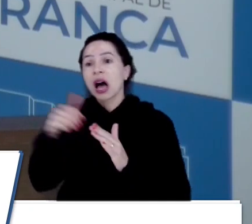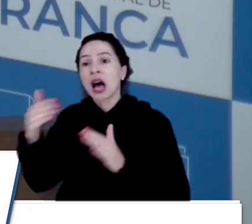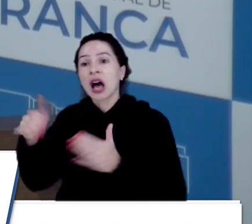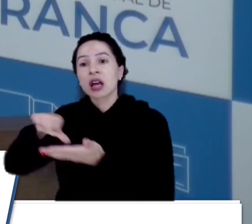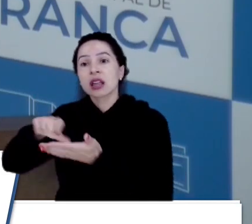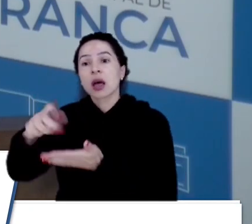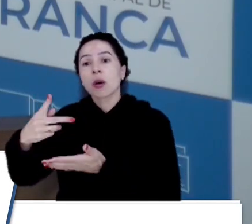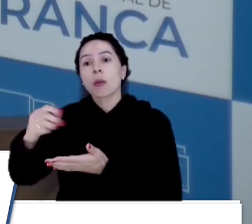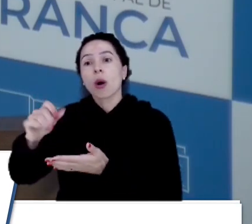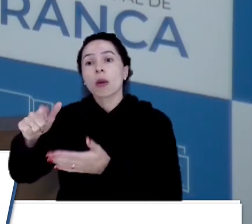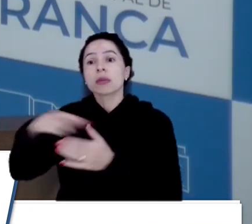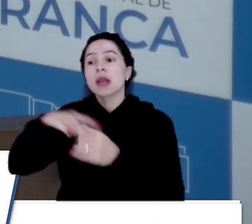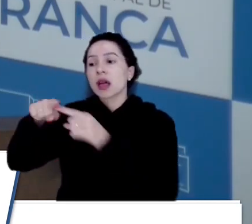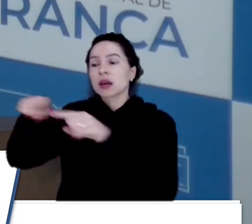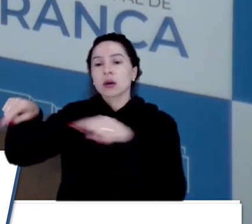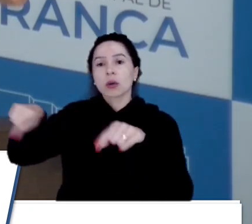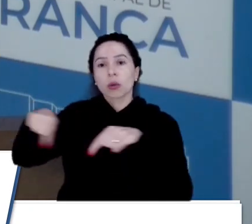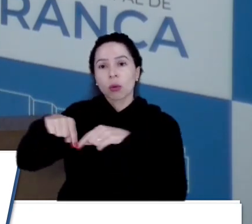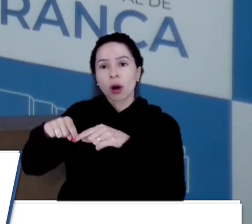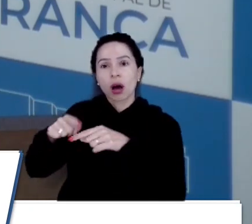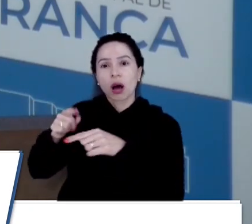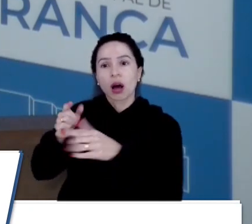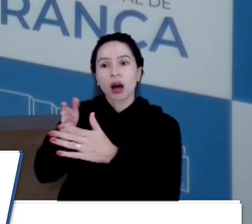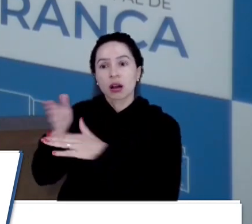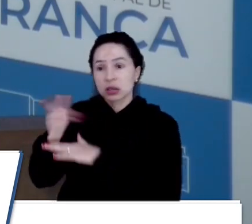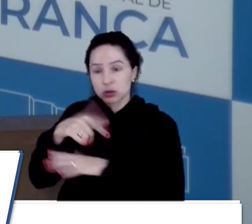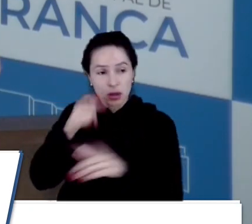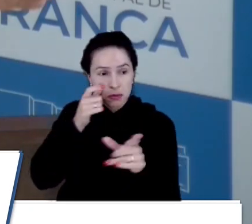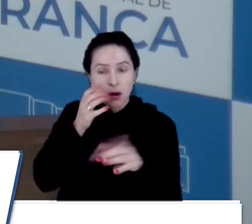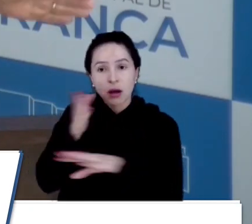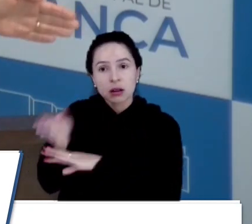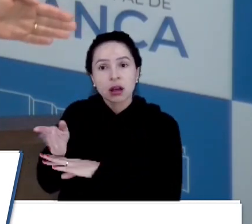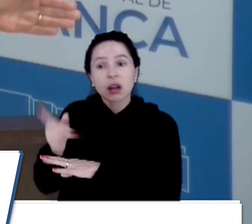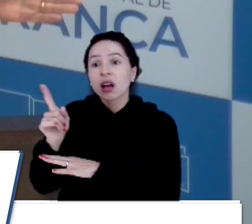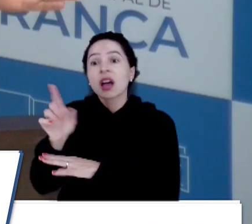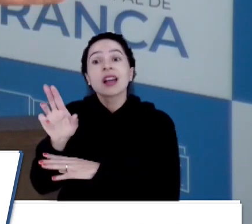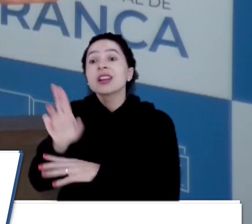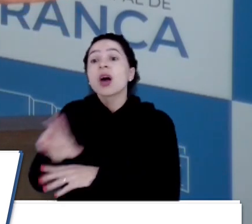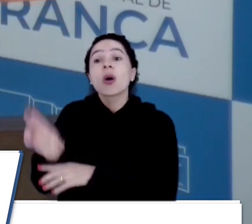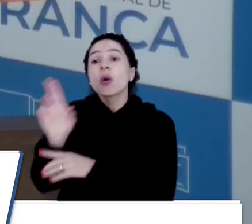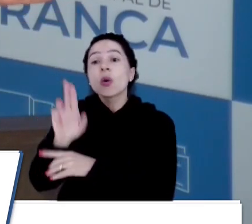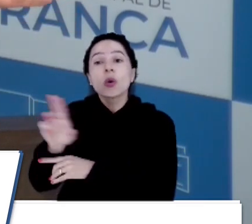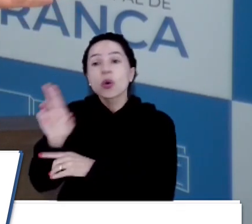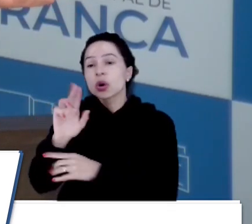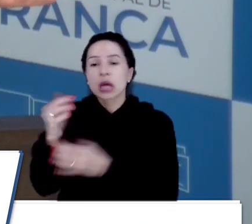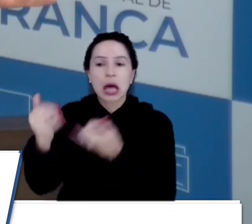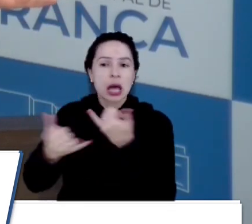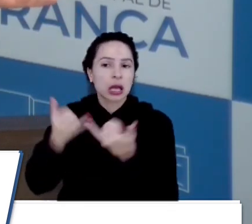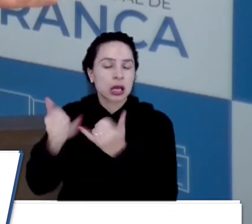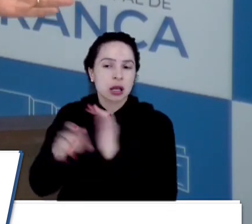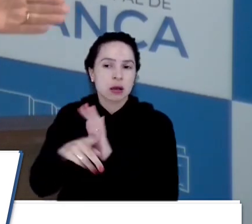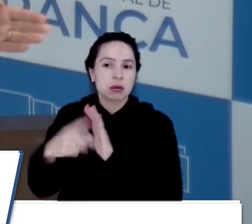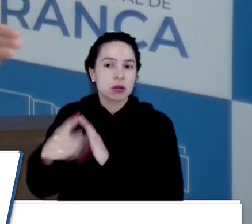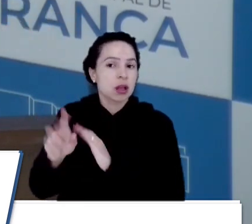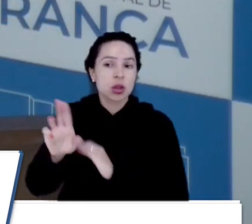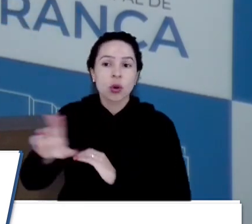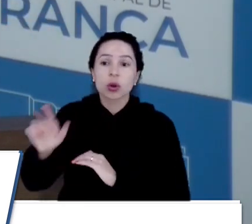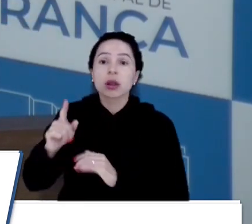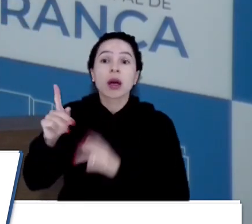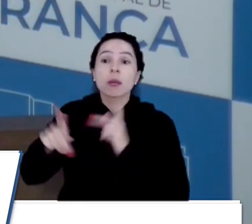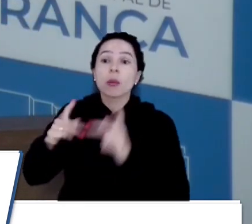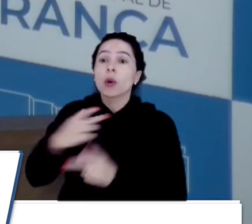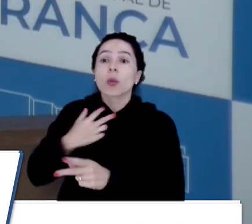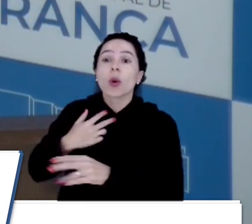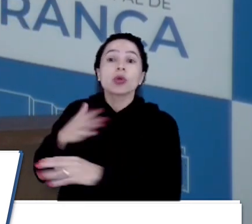quadra que está desativada, vocês todos podem ir lá e olhar isso. Sim. Eles não usam para recreação deles e a população também não